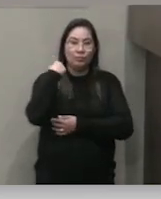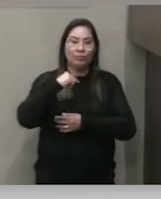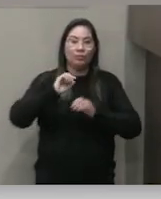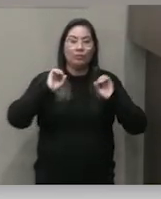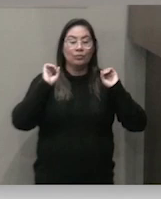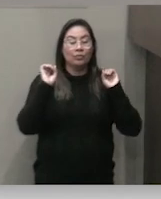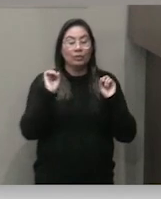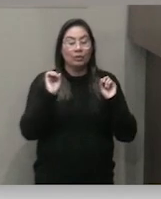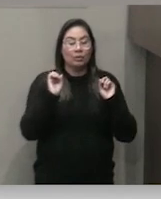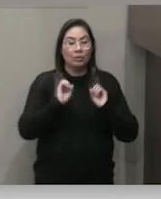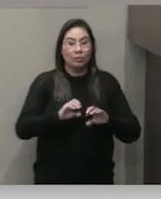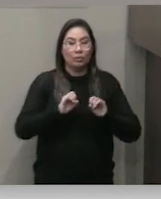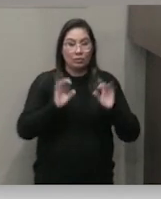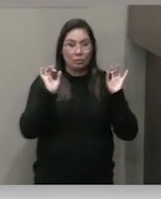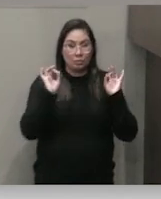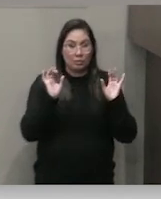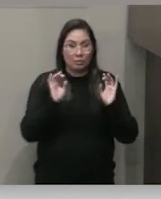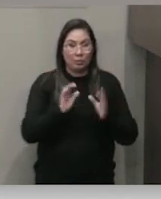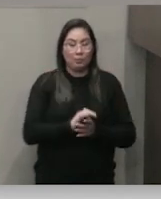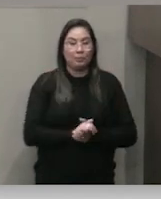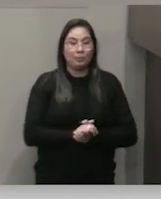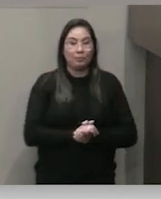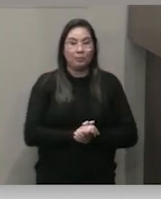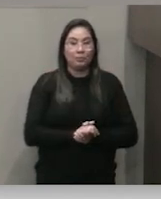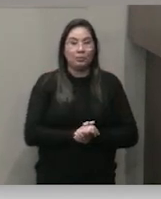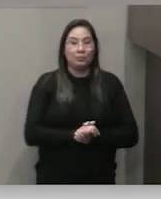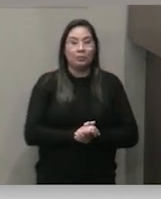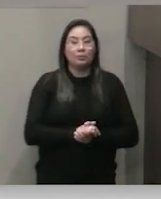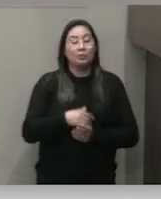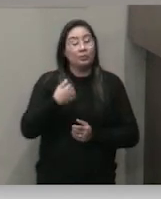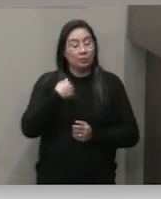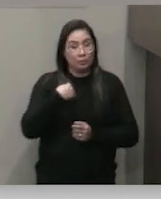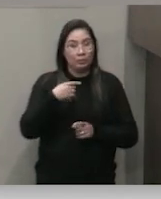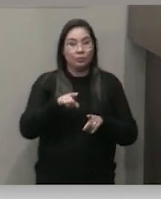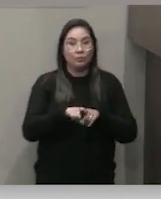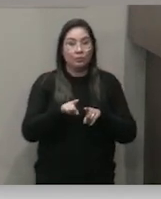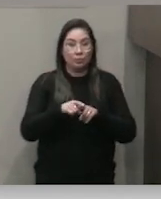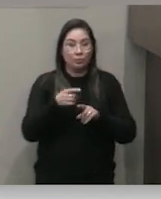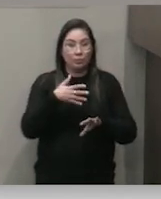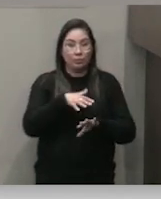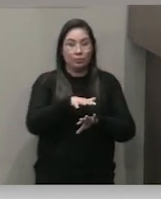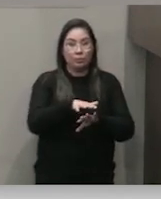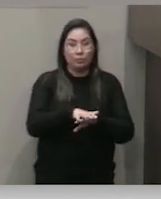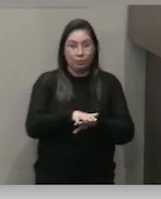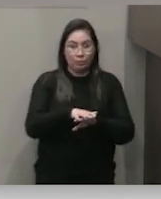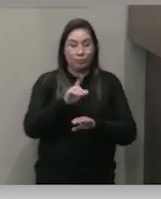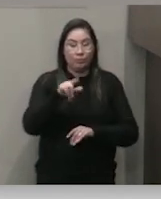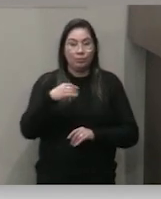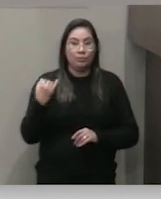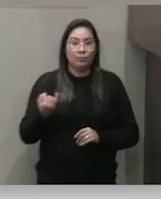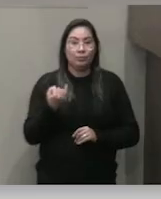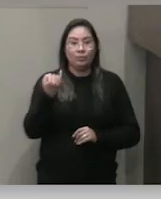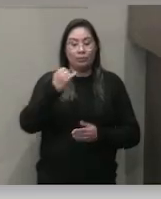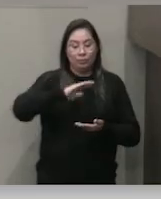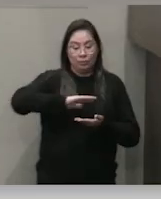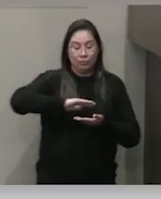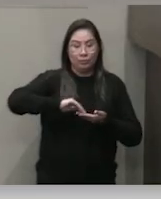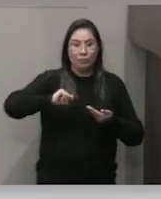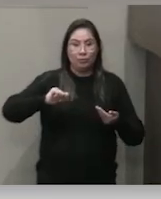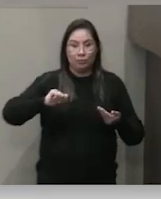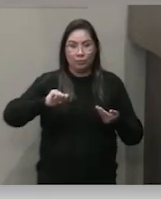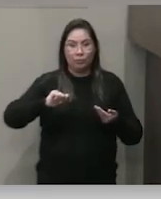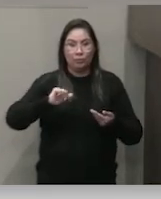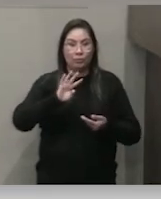especial. Eu encaro, e acredito que essa casa também, a inclusão como um assunto muito sério. Retirar